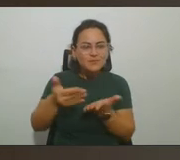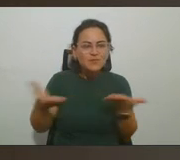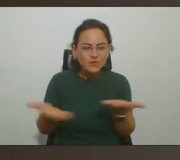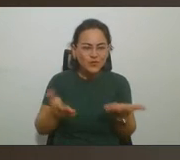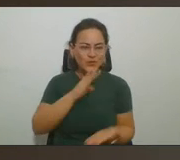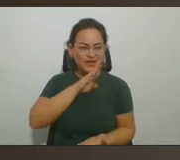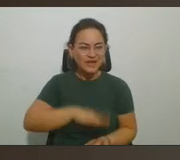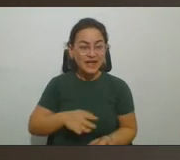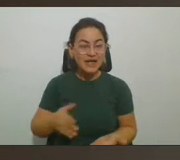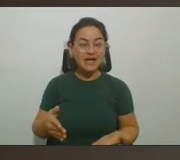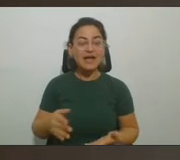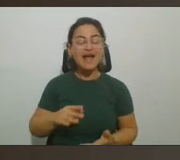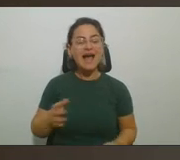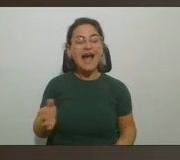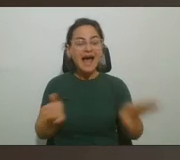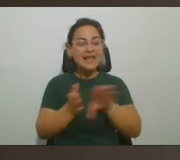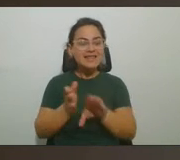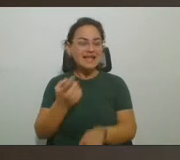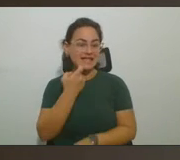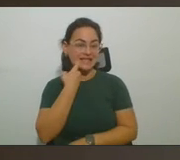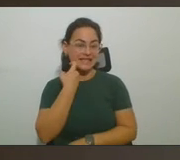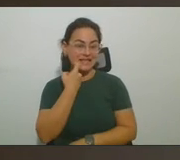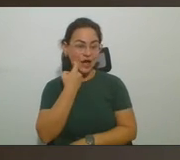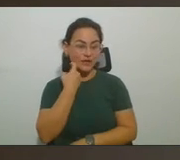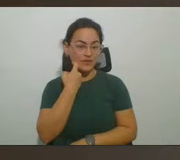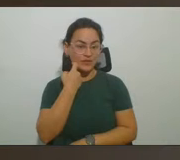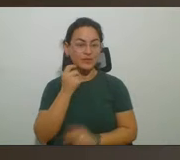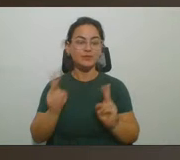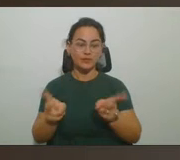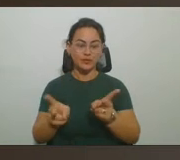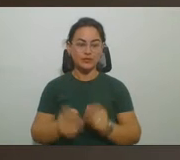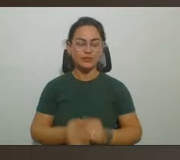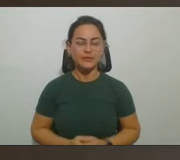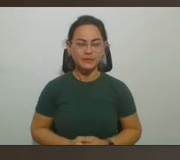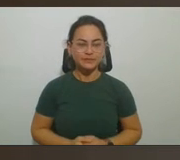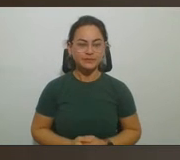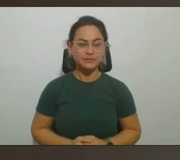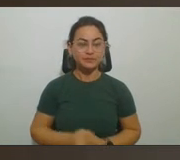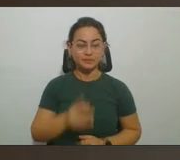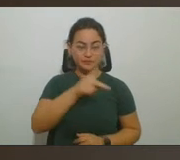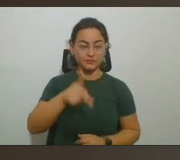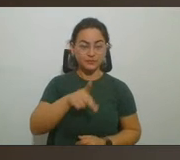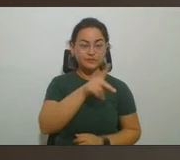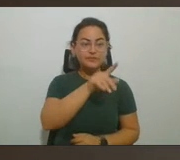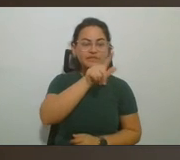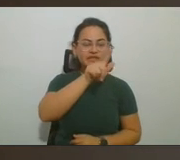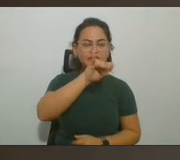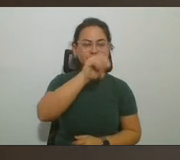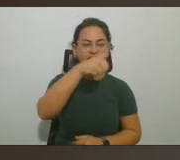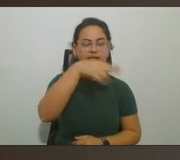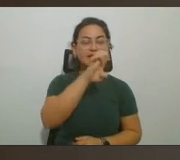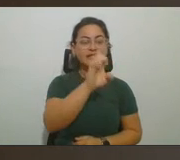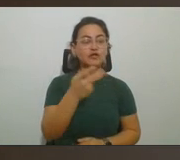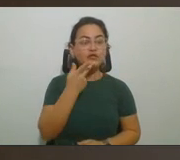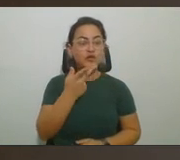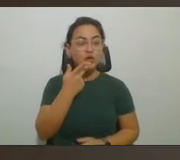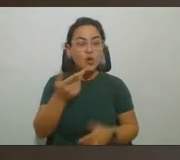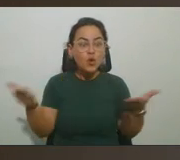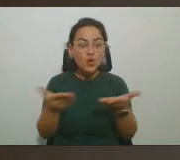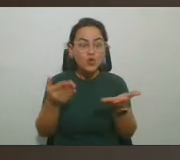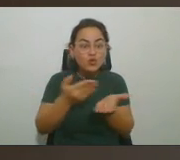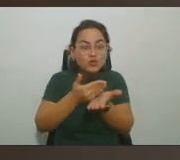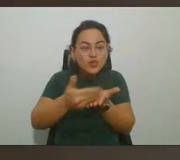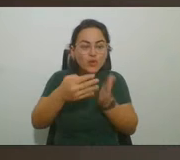e seguem até a próxima sexta-feira. Como disse a professora Giane, hoje finalmente iniciamos o